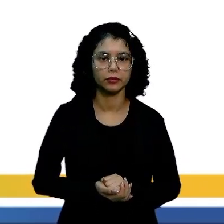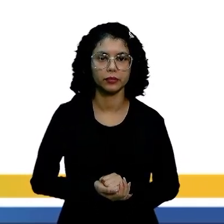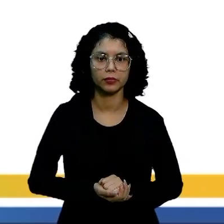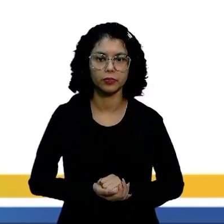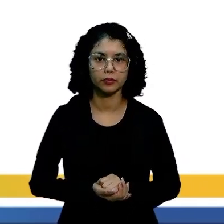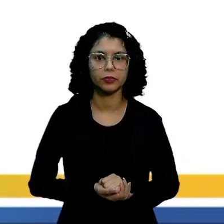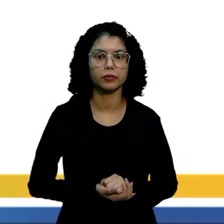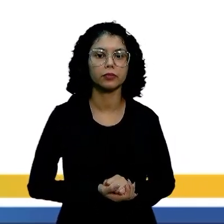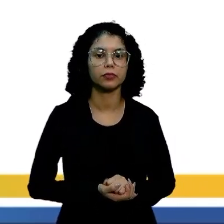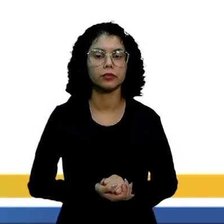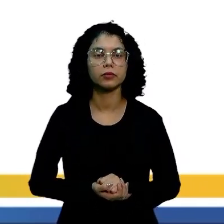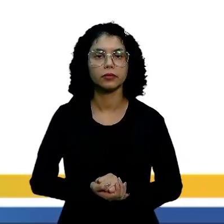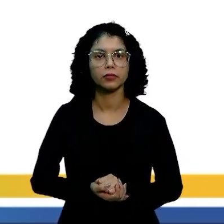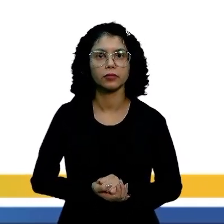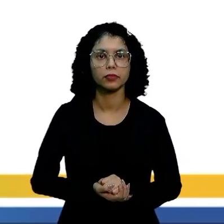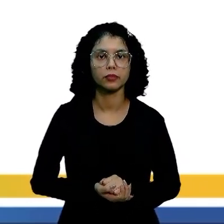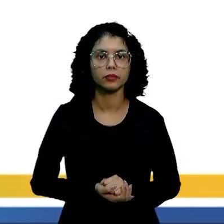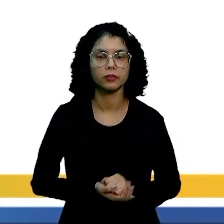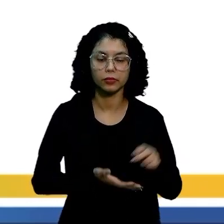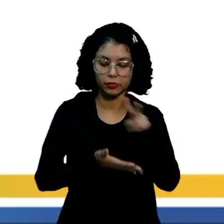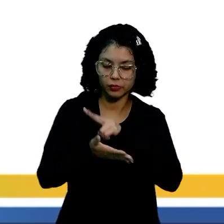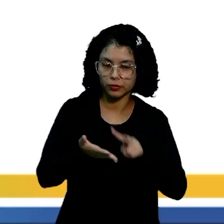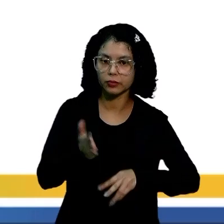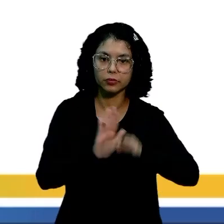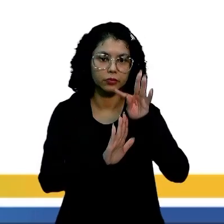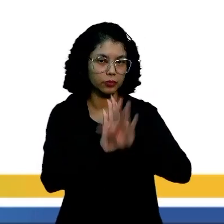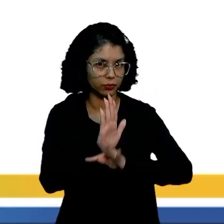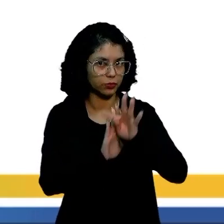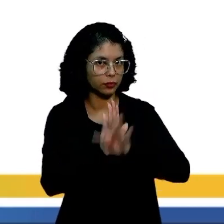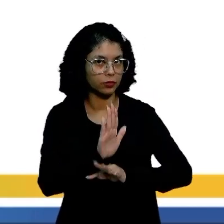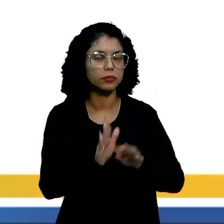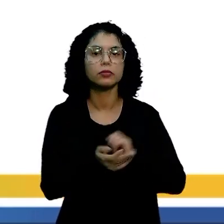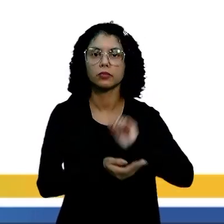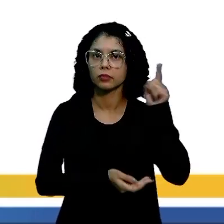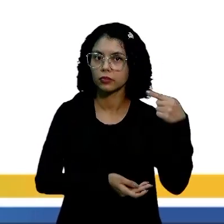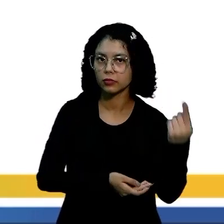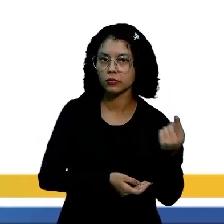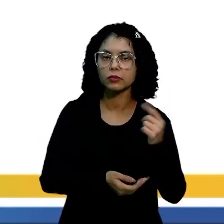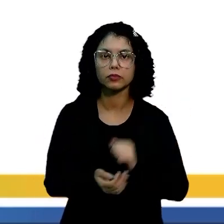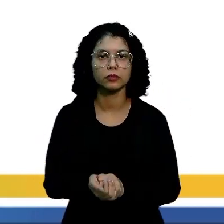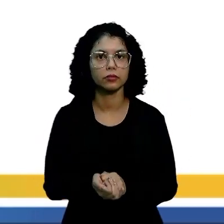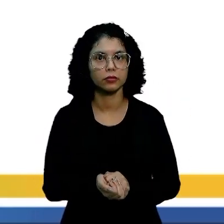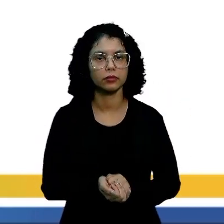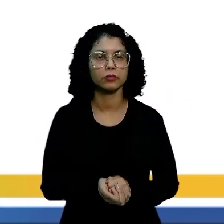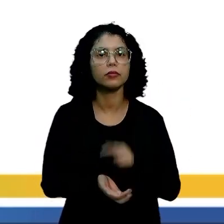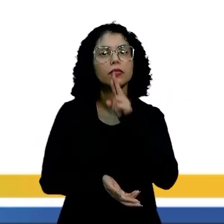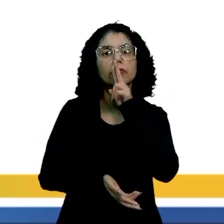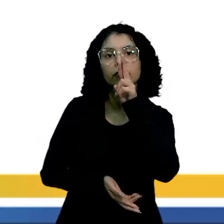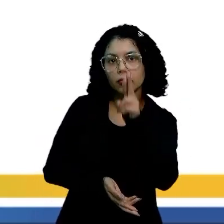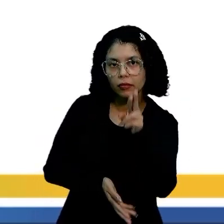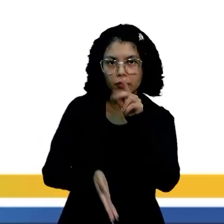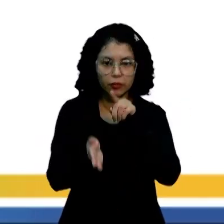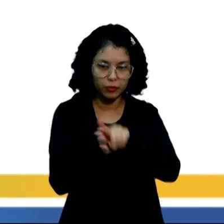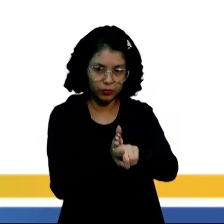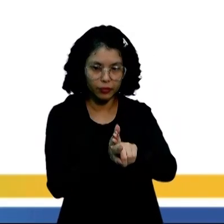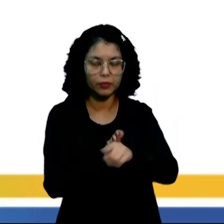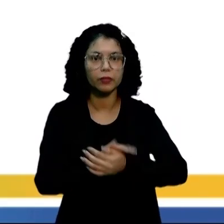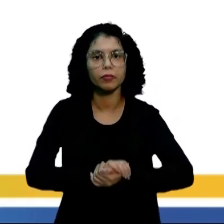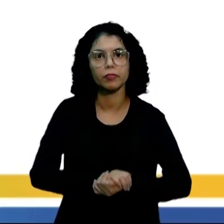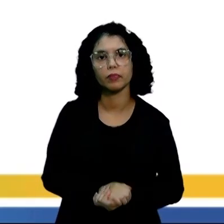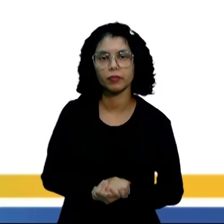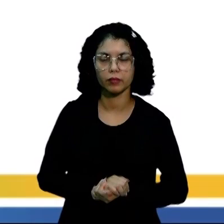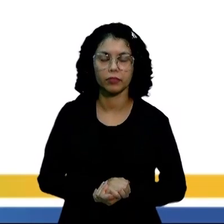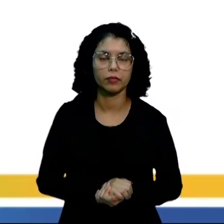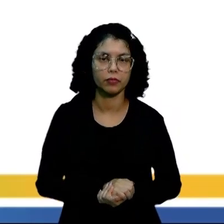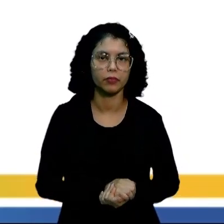Enem. Nós vamos ler um texto e logo em seguida nós vamos resolver essa atividade, essa